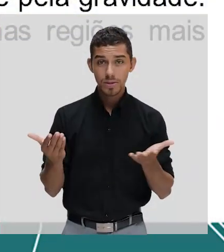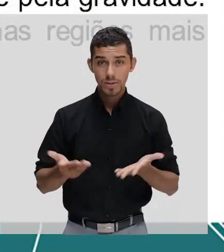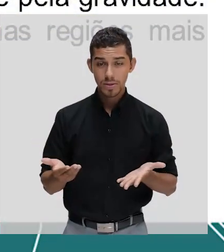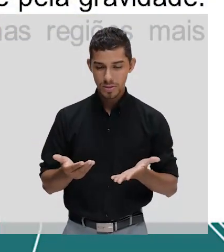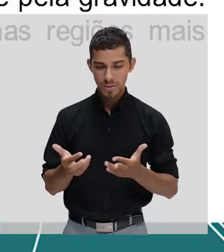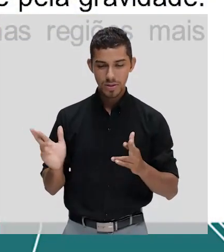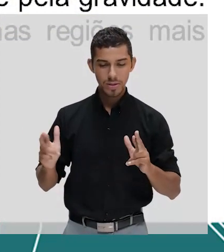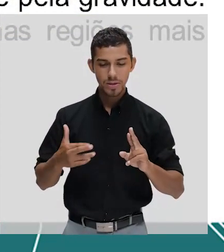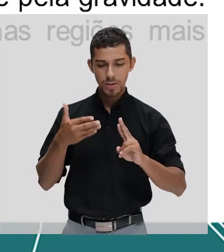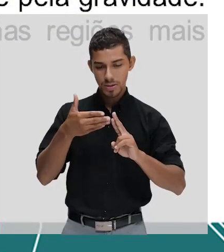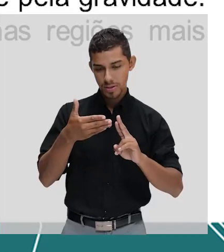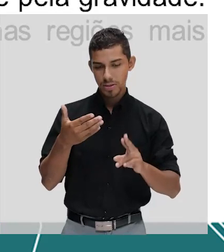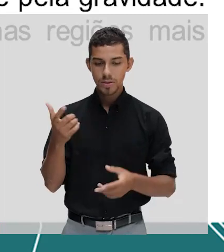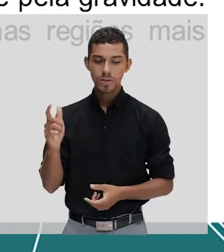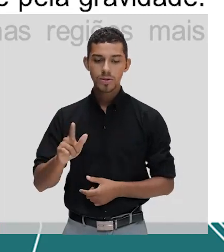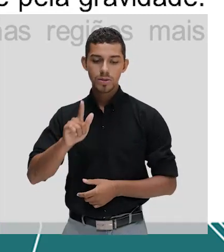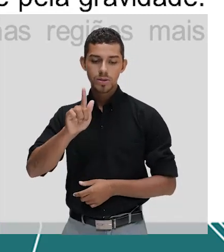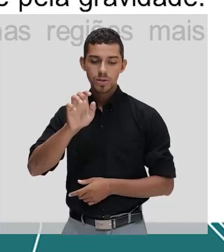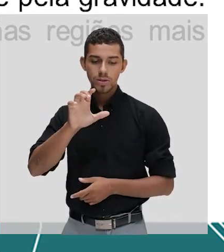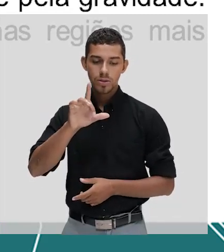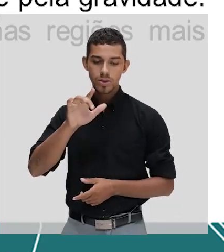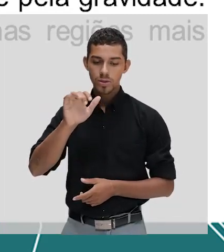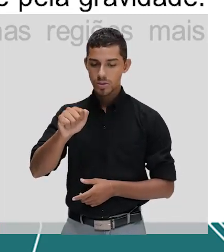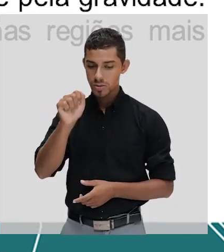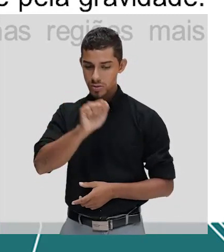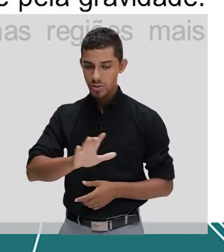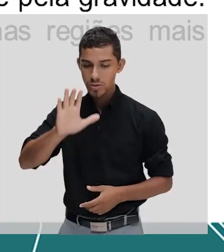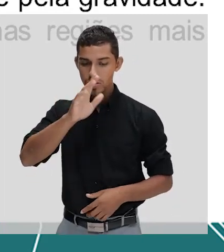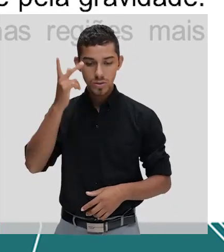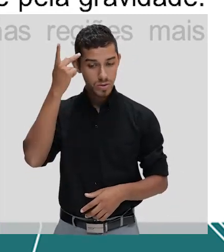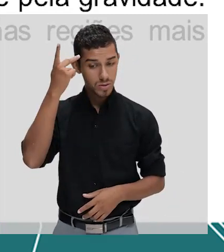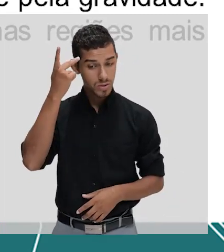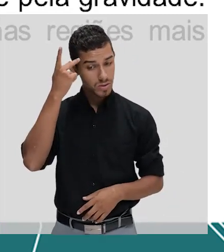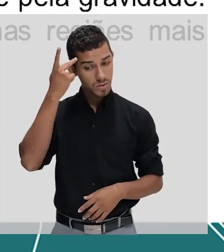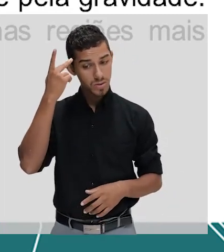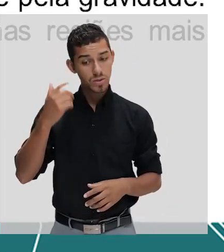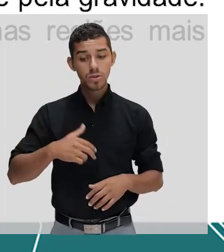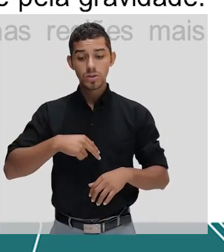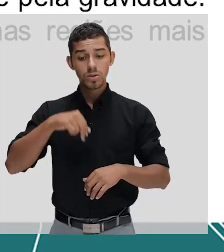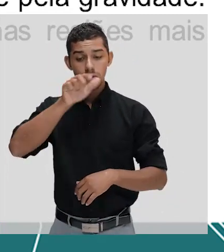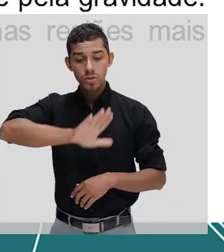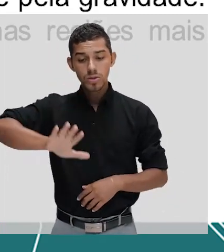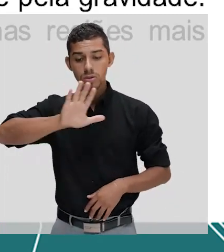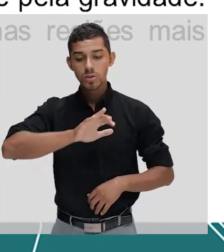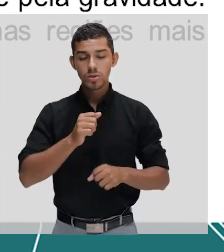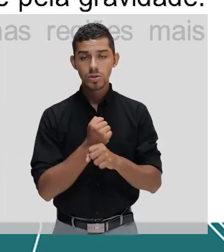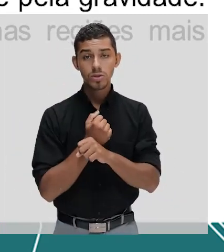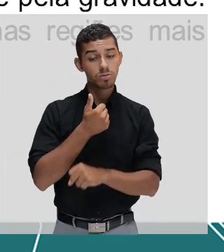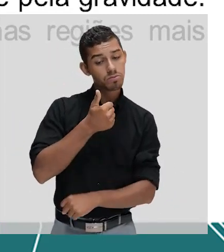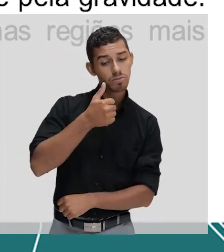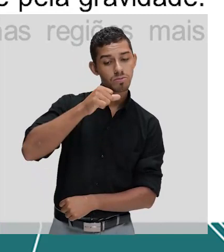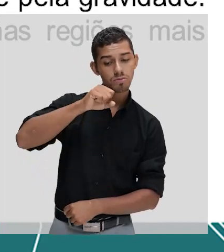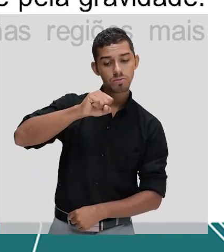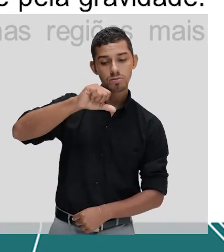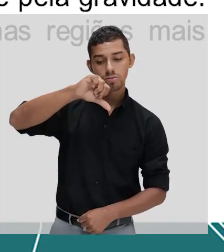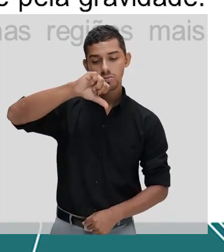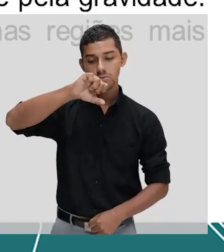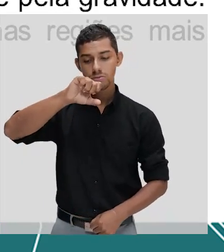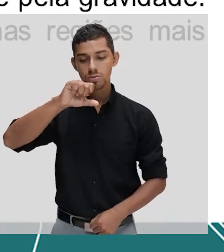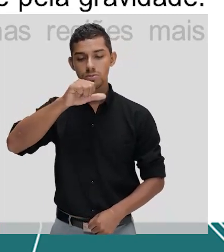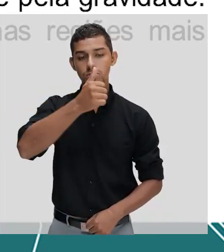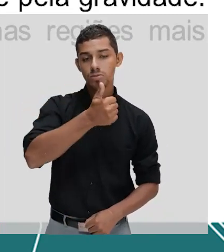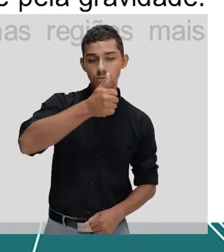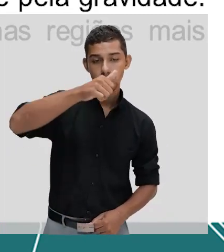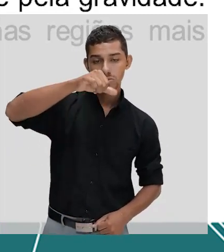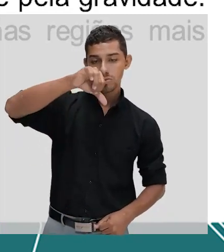pela referência, Geologia Geral, São Paulo, Editora Nacional de 1989. Desde